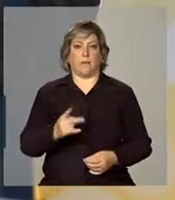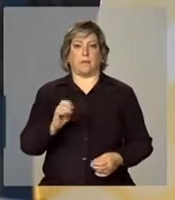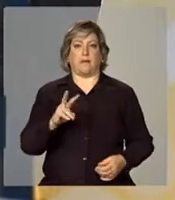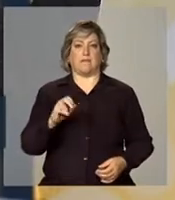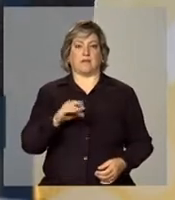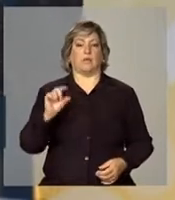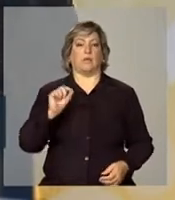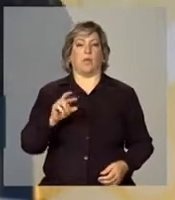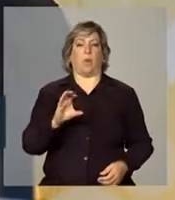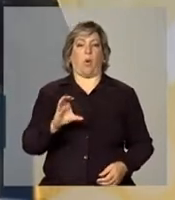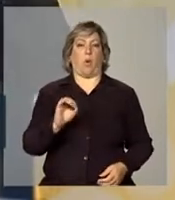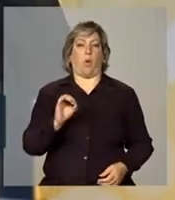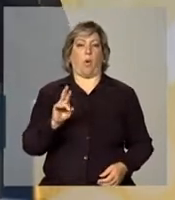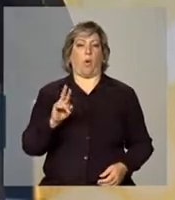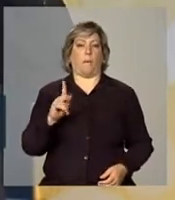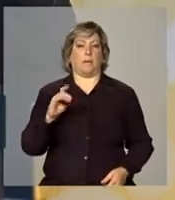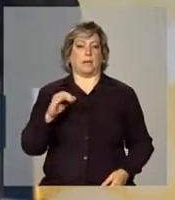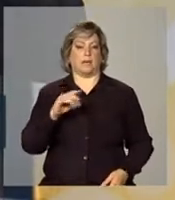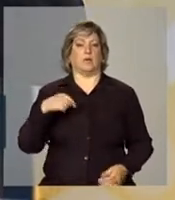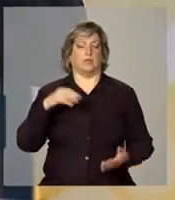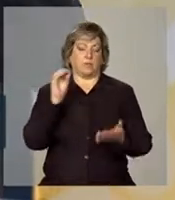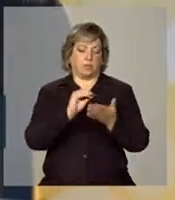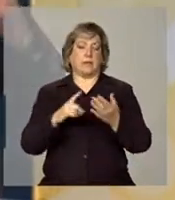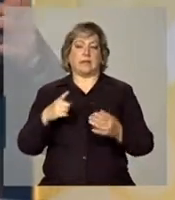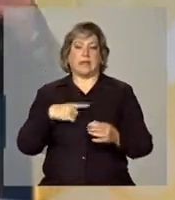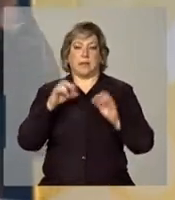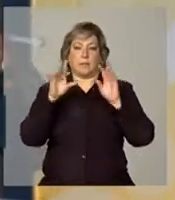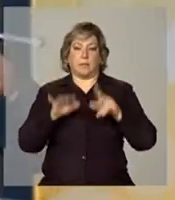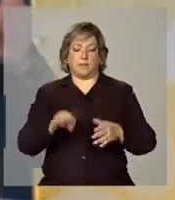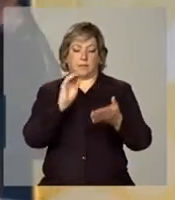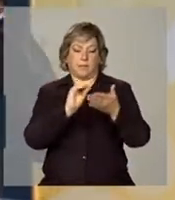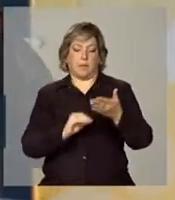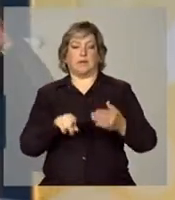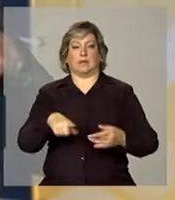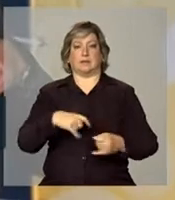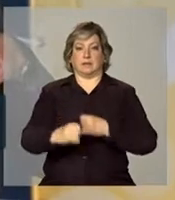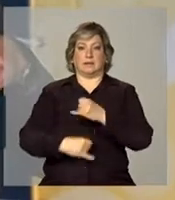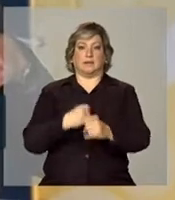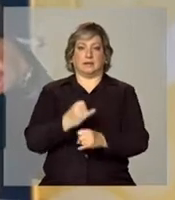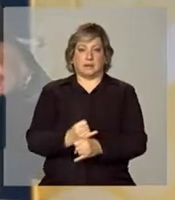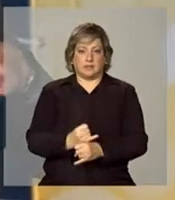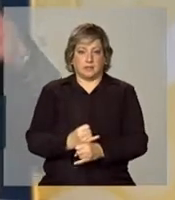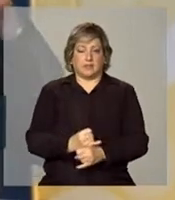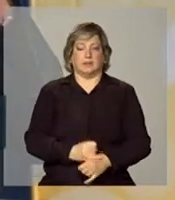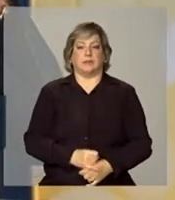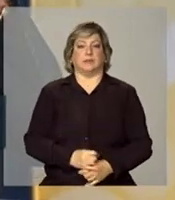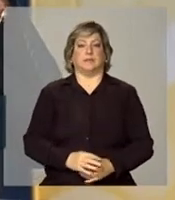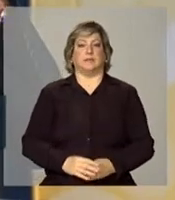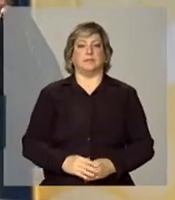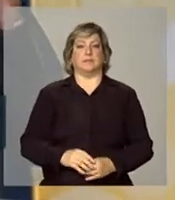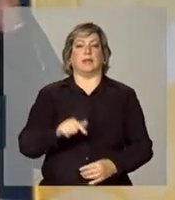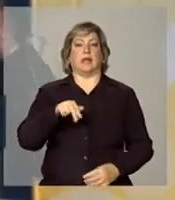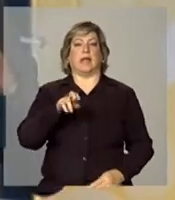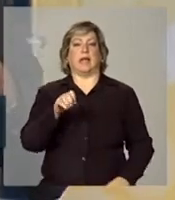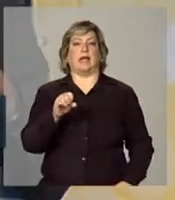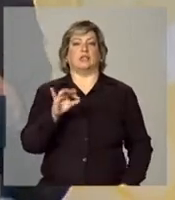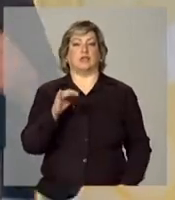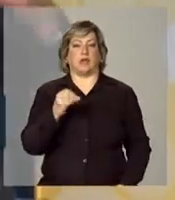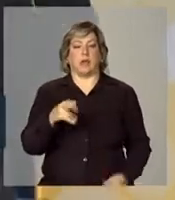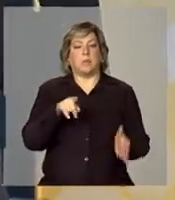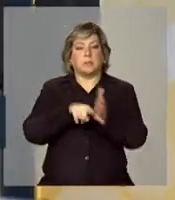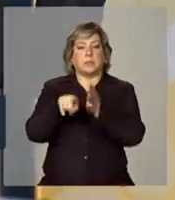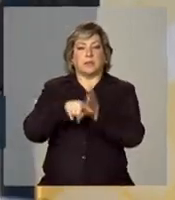Preencher um questionário que está disponível online, numa página, no programa da internet, no site da